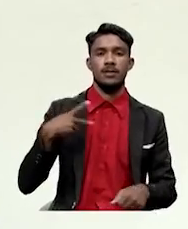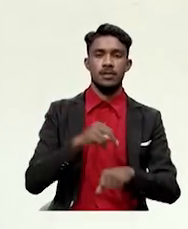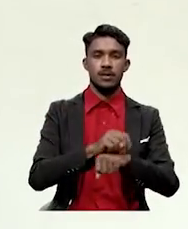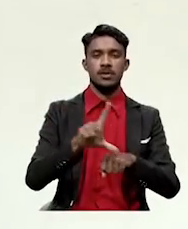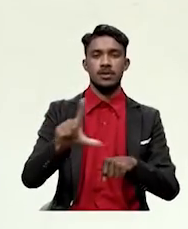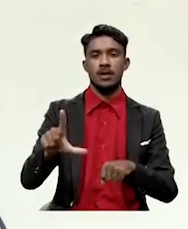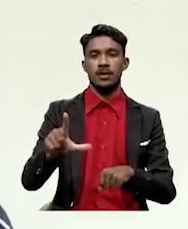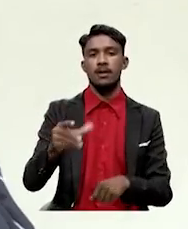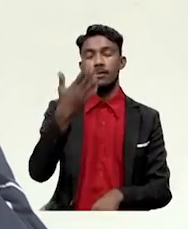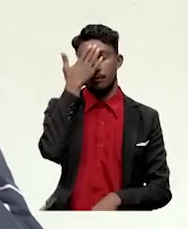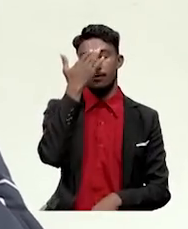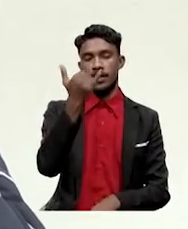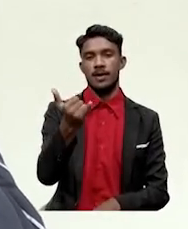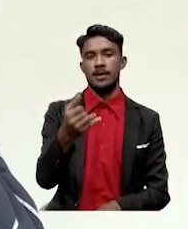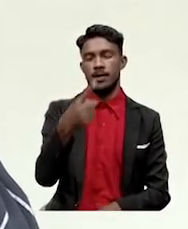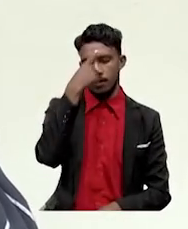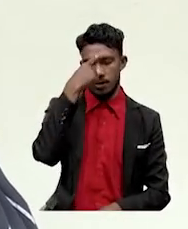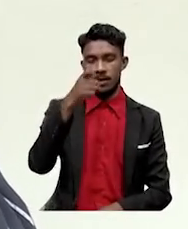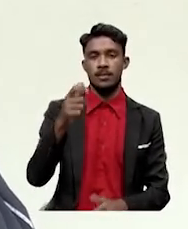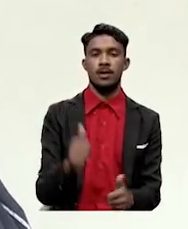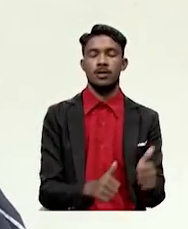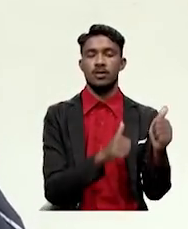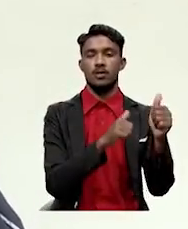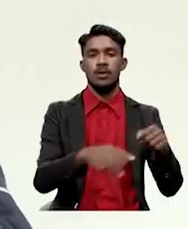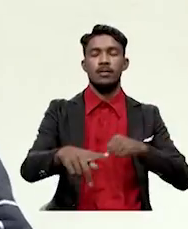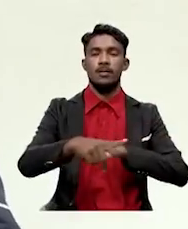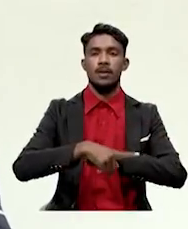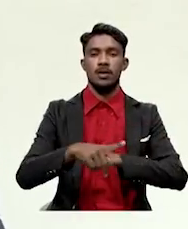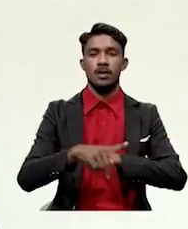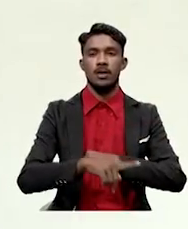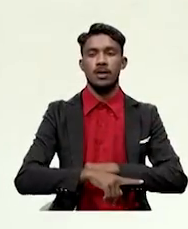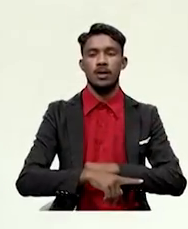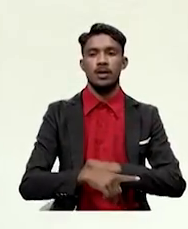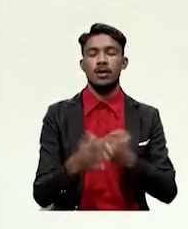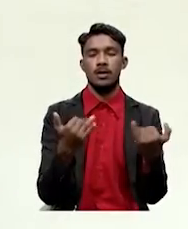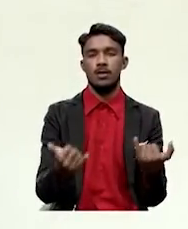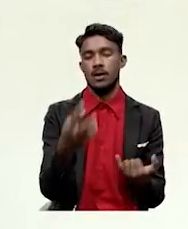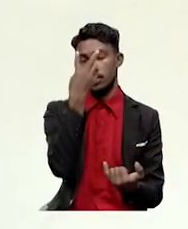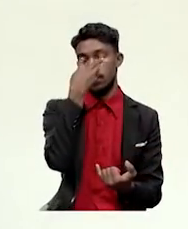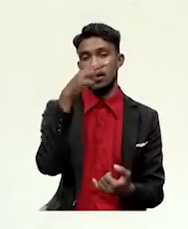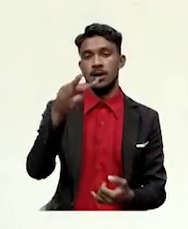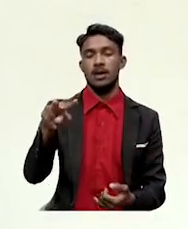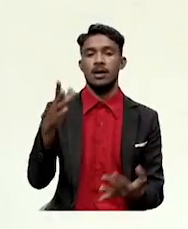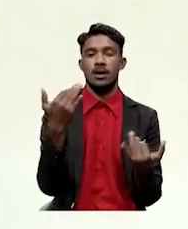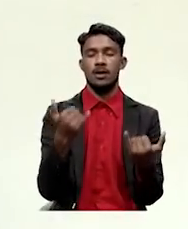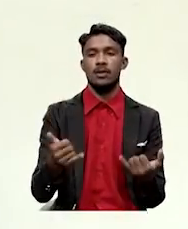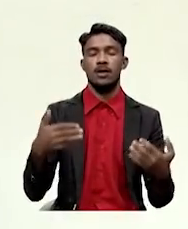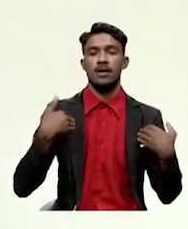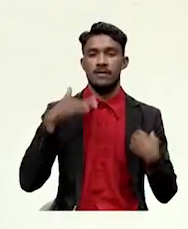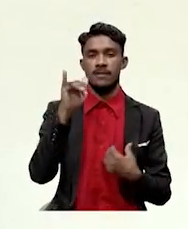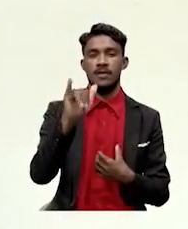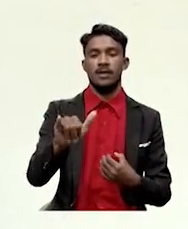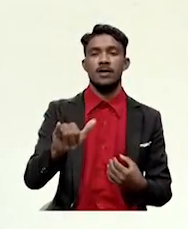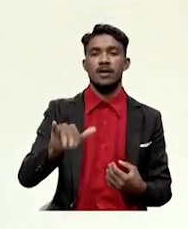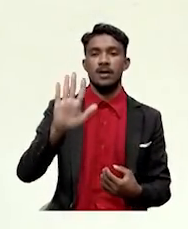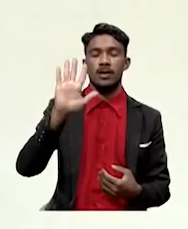Também sabe? Também tuir bancada oposição na NRE, que a existência do Parlamento Nacional, quinta